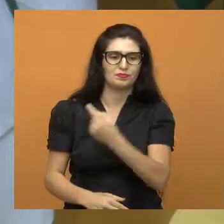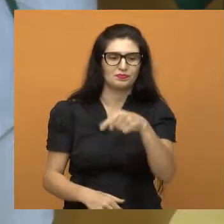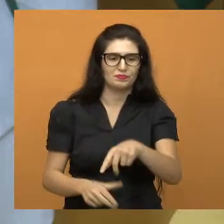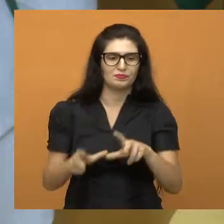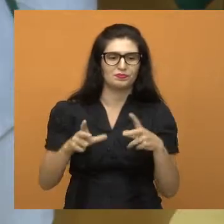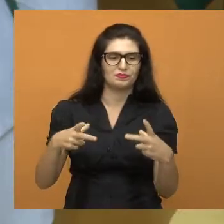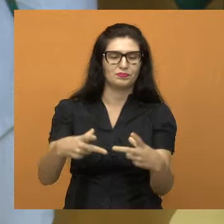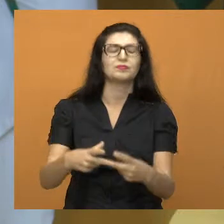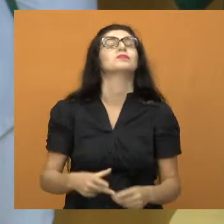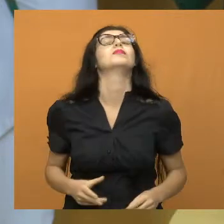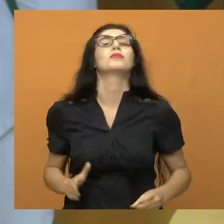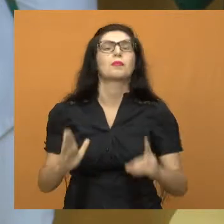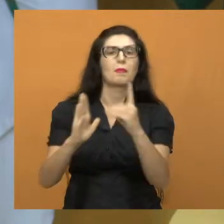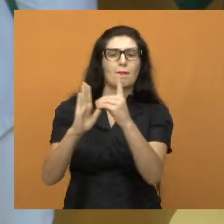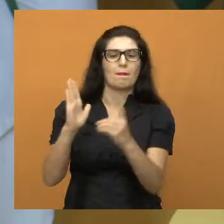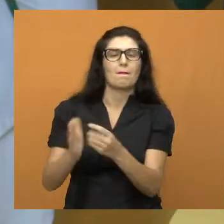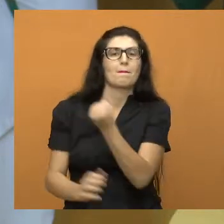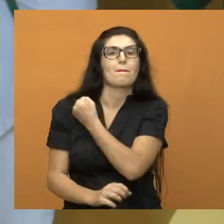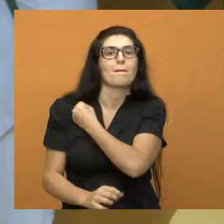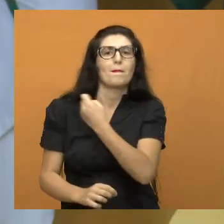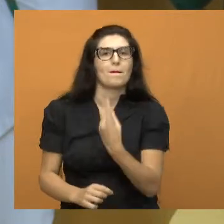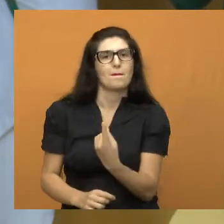O Decreto Legislativo número